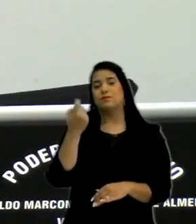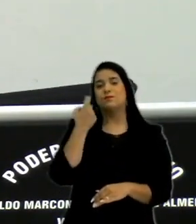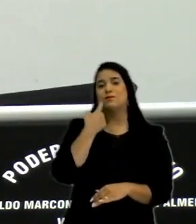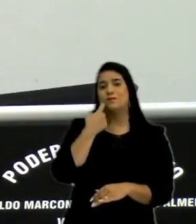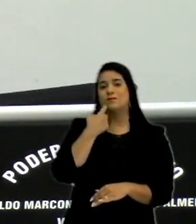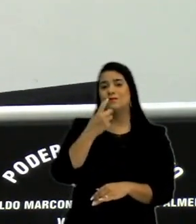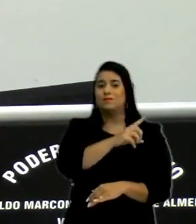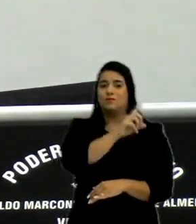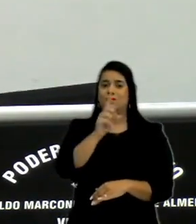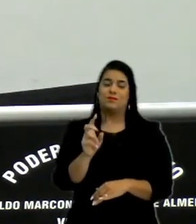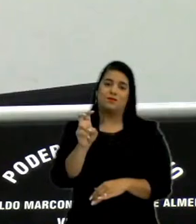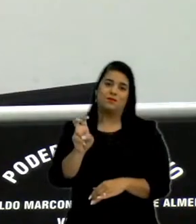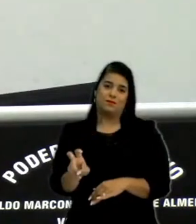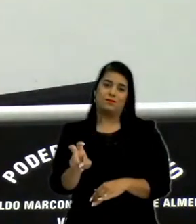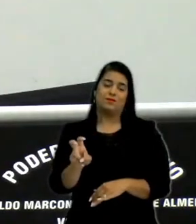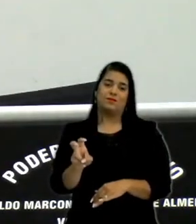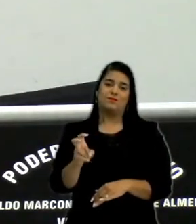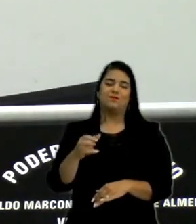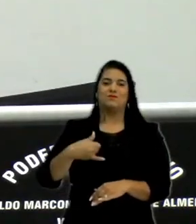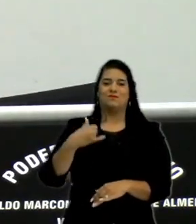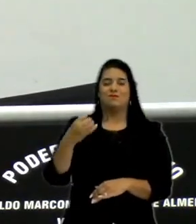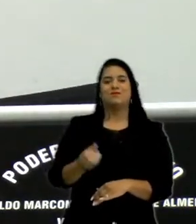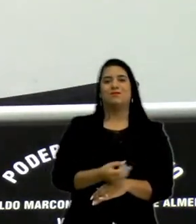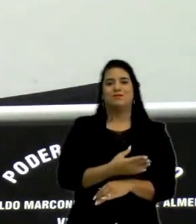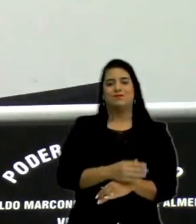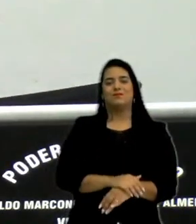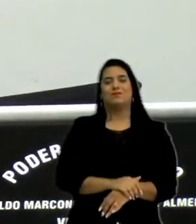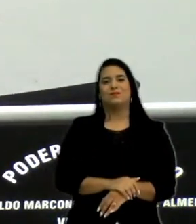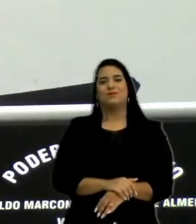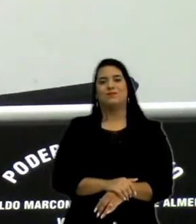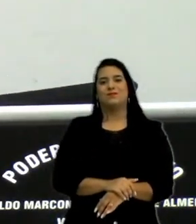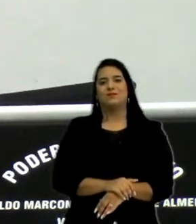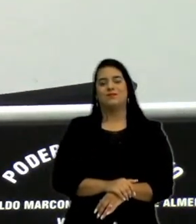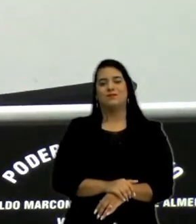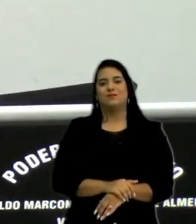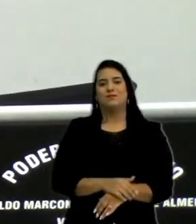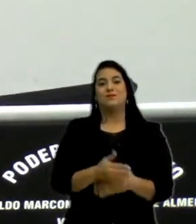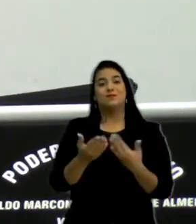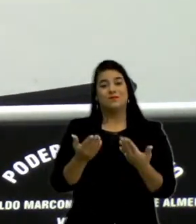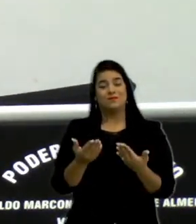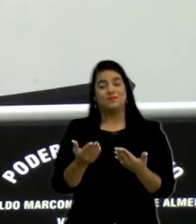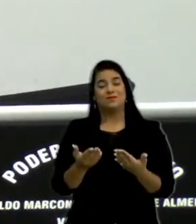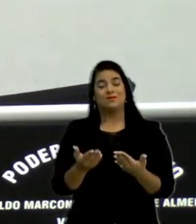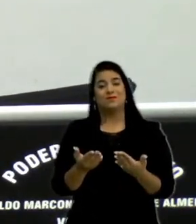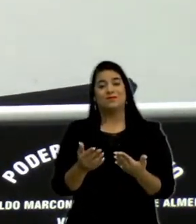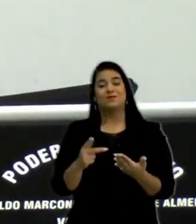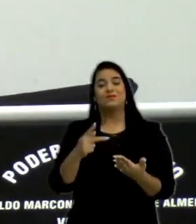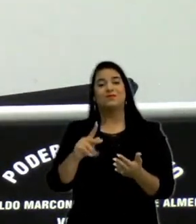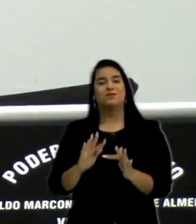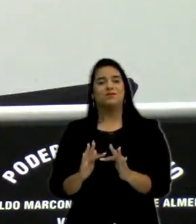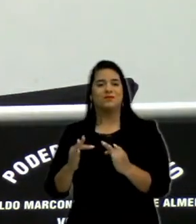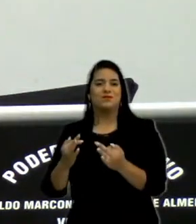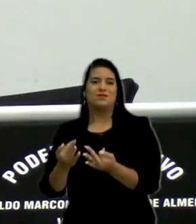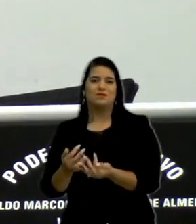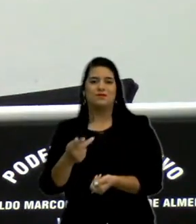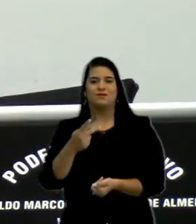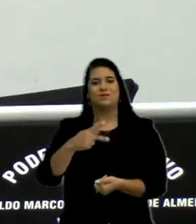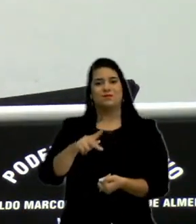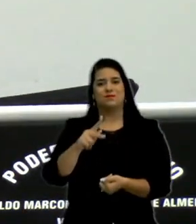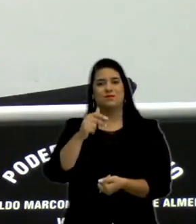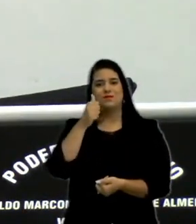sexta-feira, dia 5, está fazendo vida nova. Eu desejo a você, Silvio, a sua família, sua